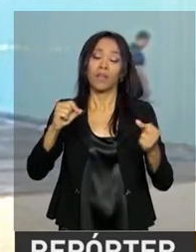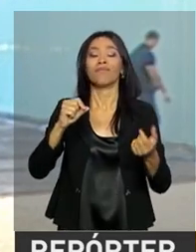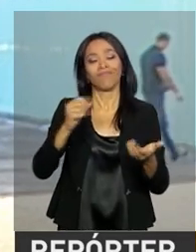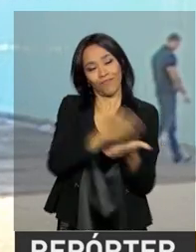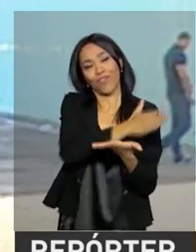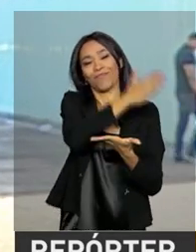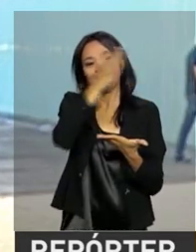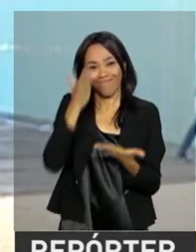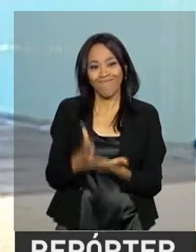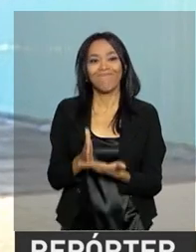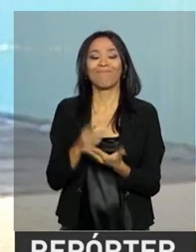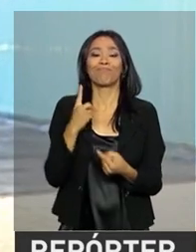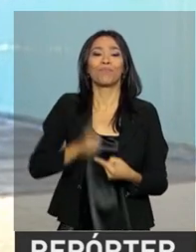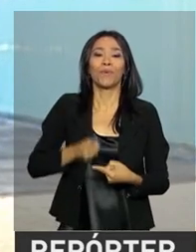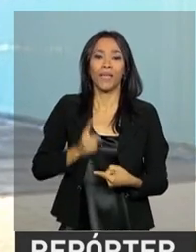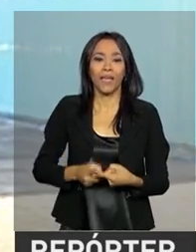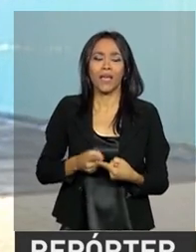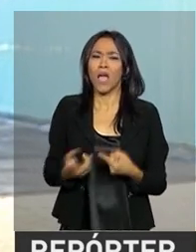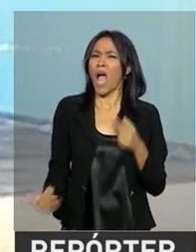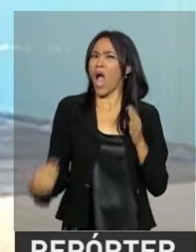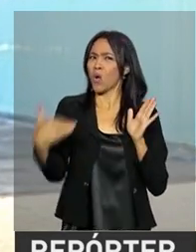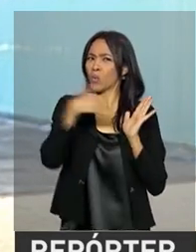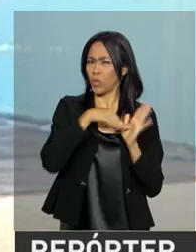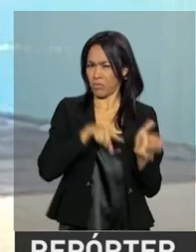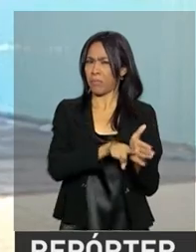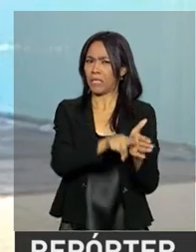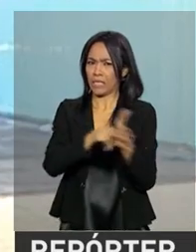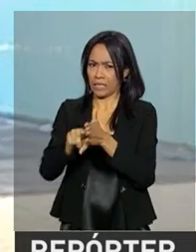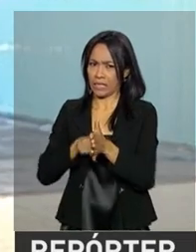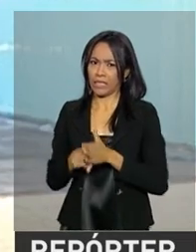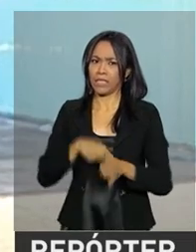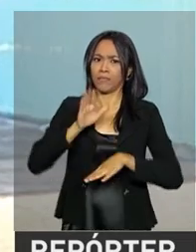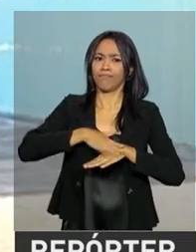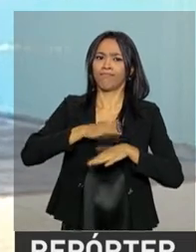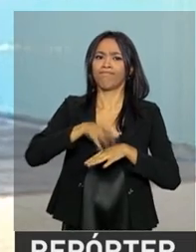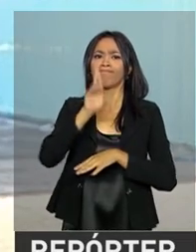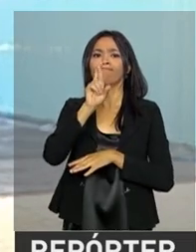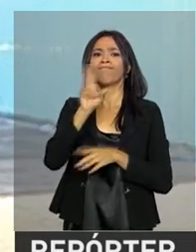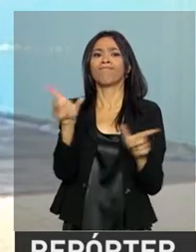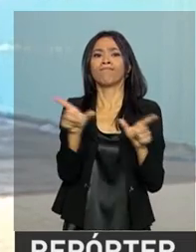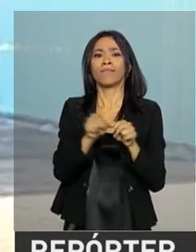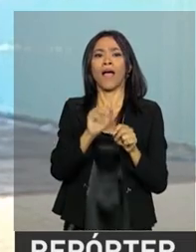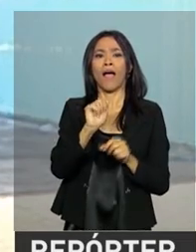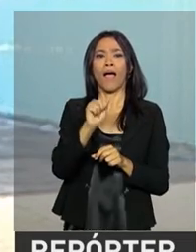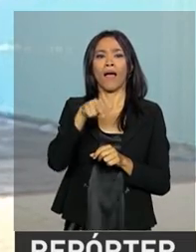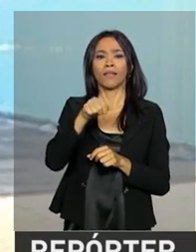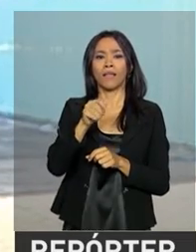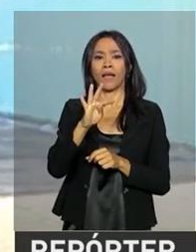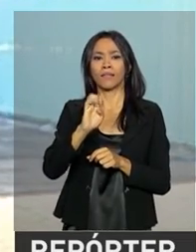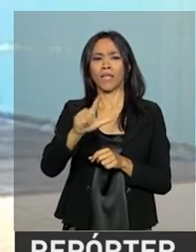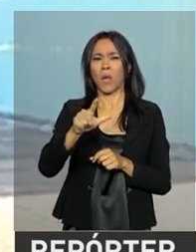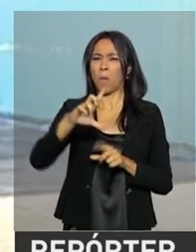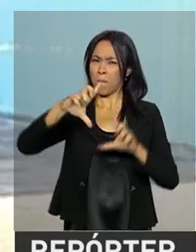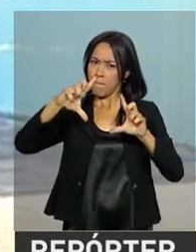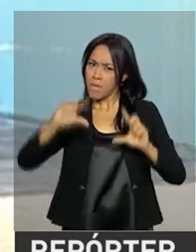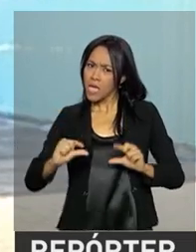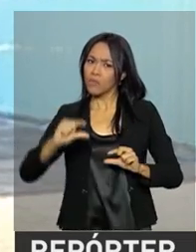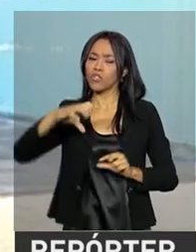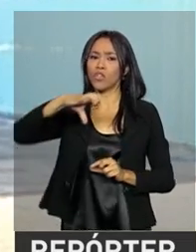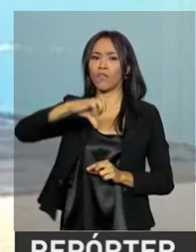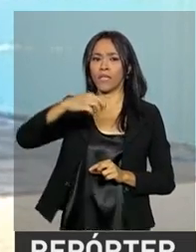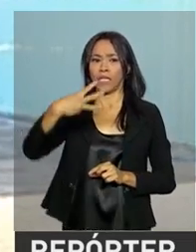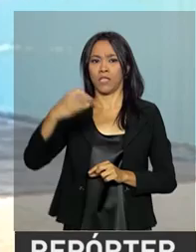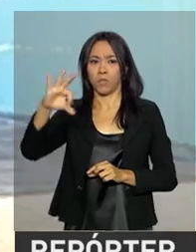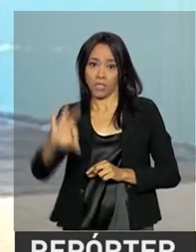adiado porque uma última pesquisa feita pela Anatel apontou que menos de 93%